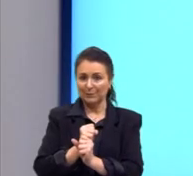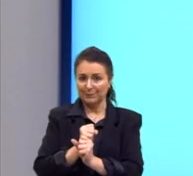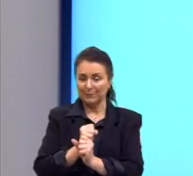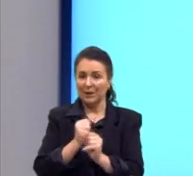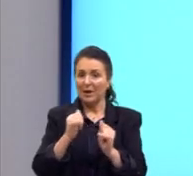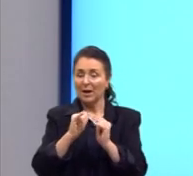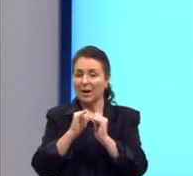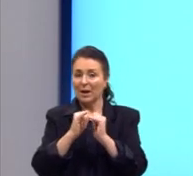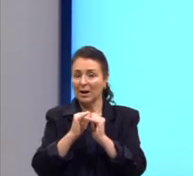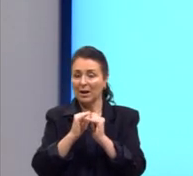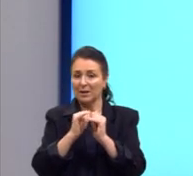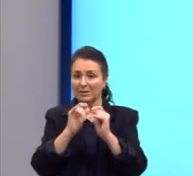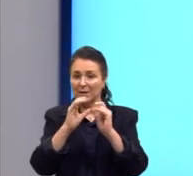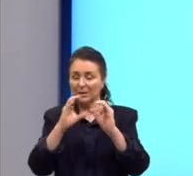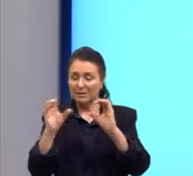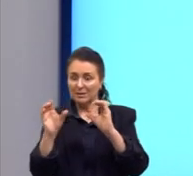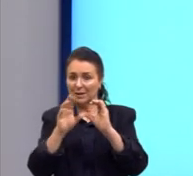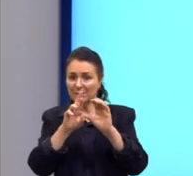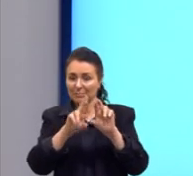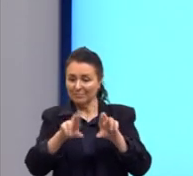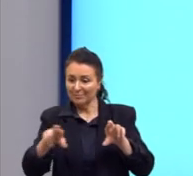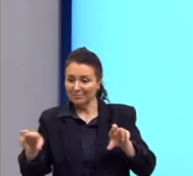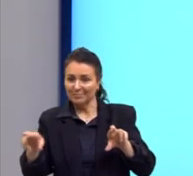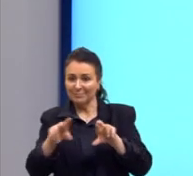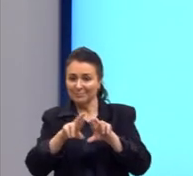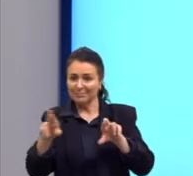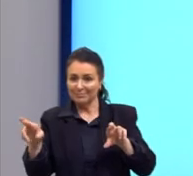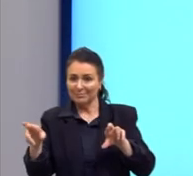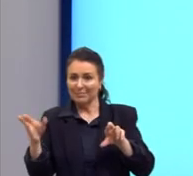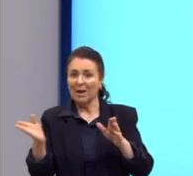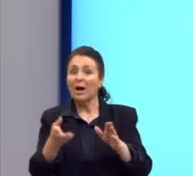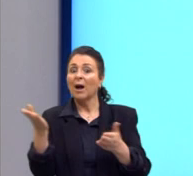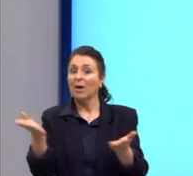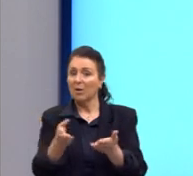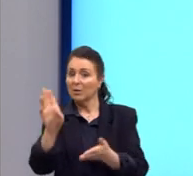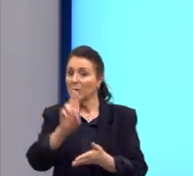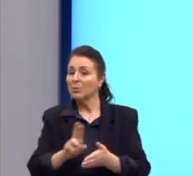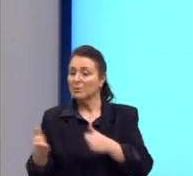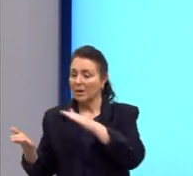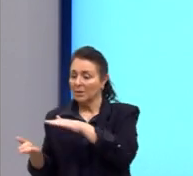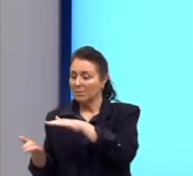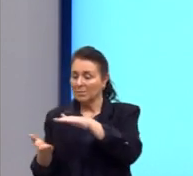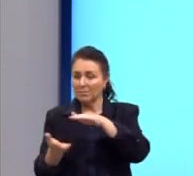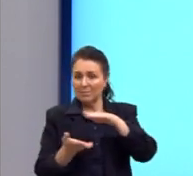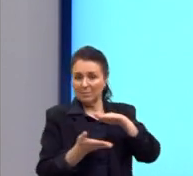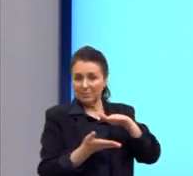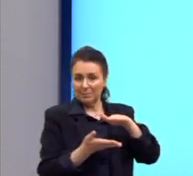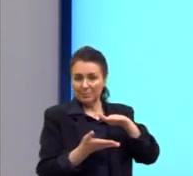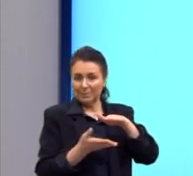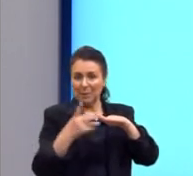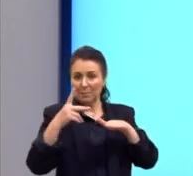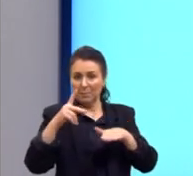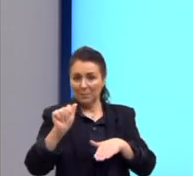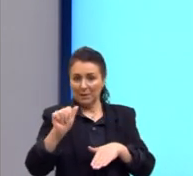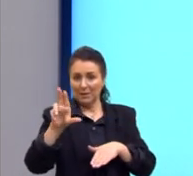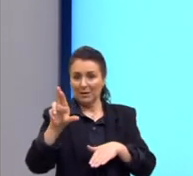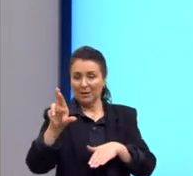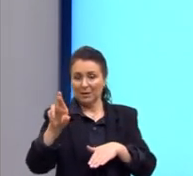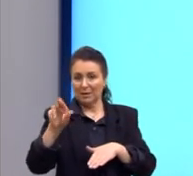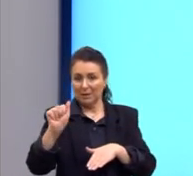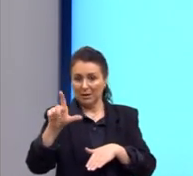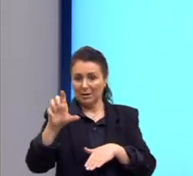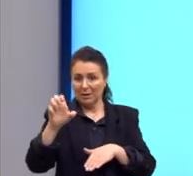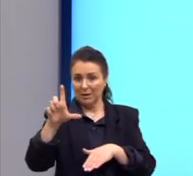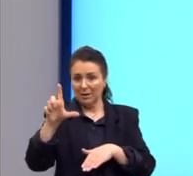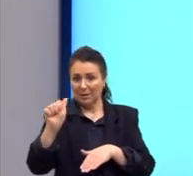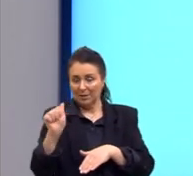esses agora né a gente e em paralelo Aí sim a gente só e quando tá insere